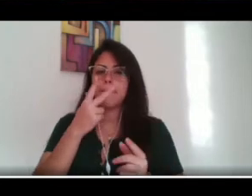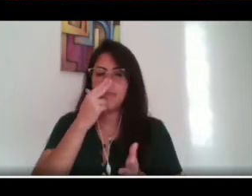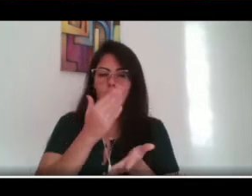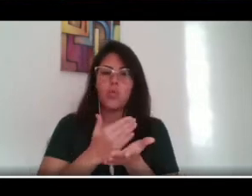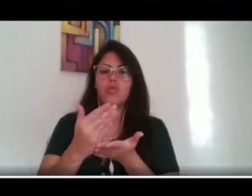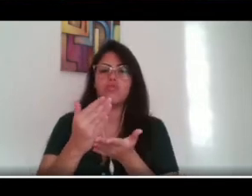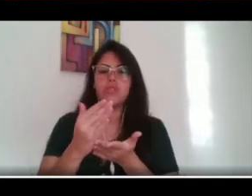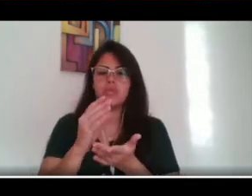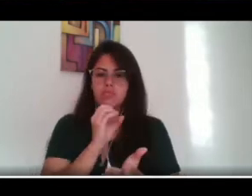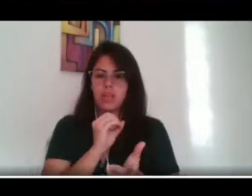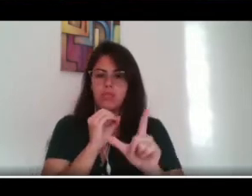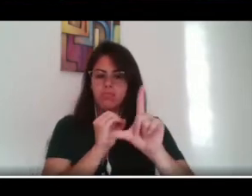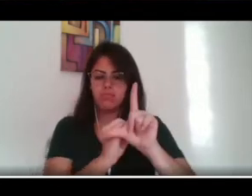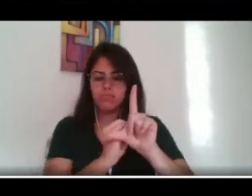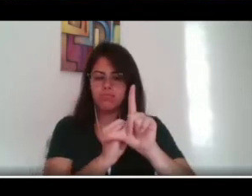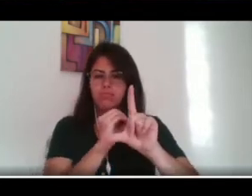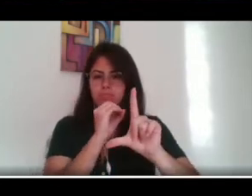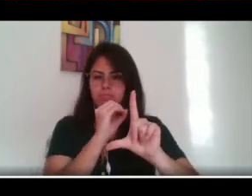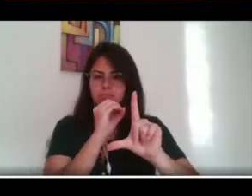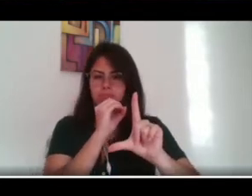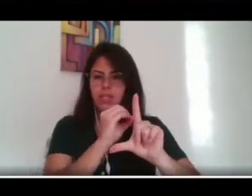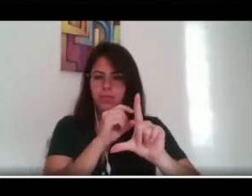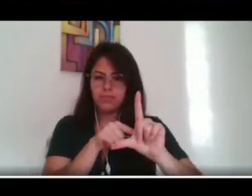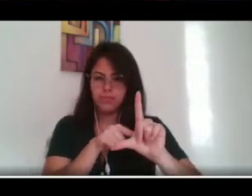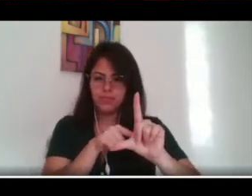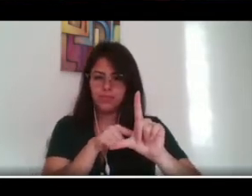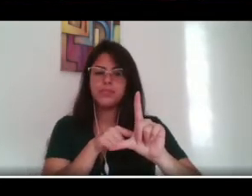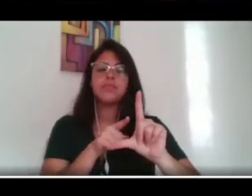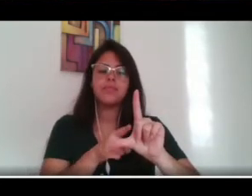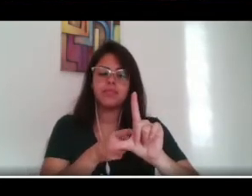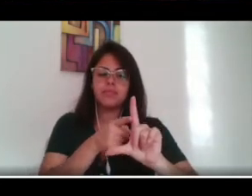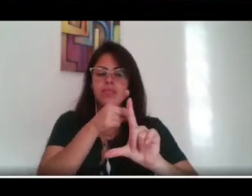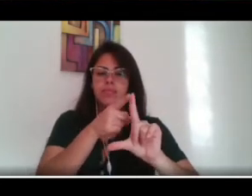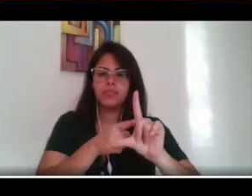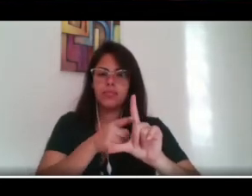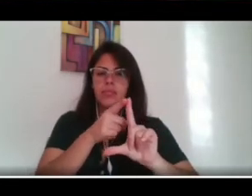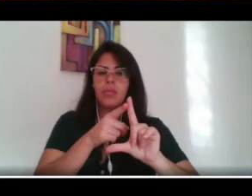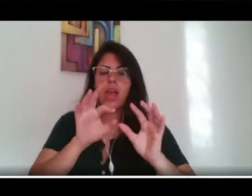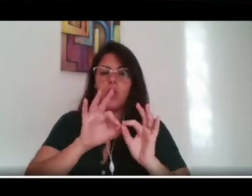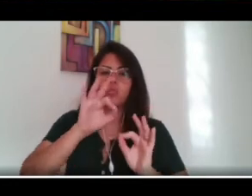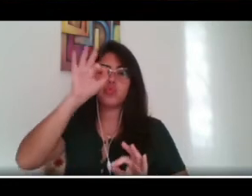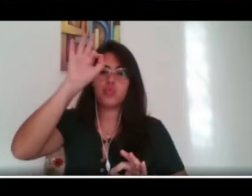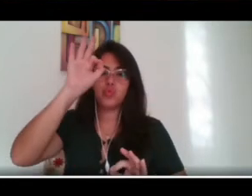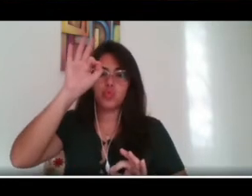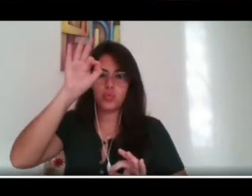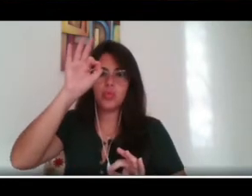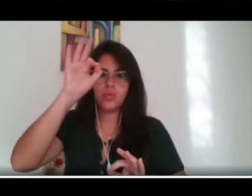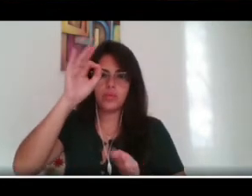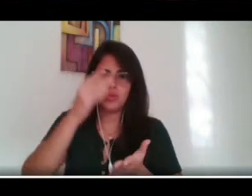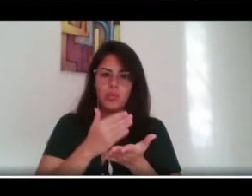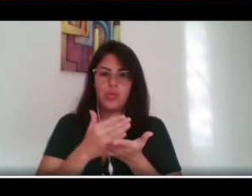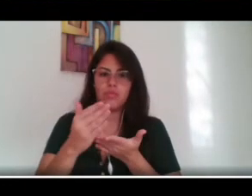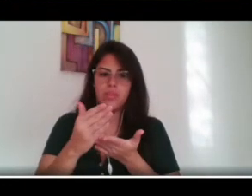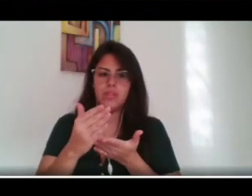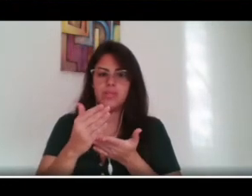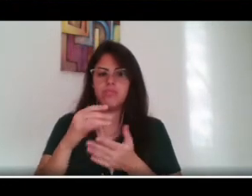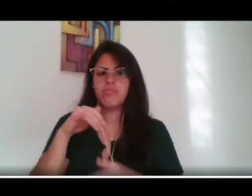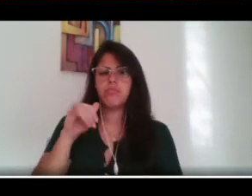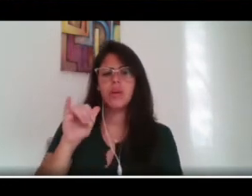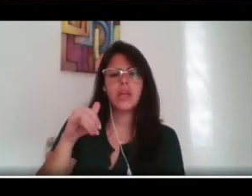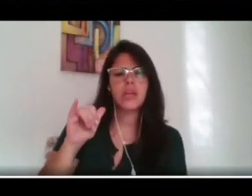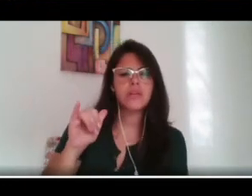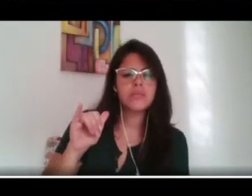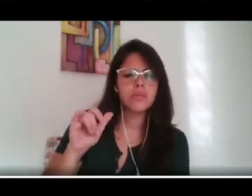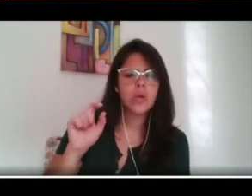do edifício. Então, eu tenho o Y0 igual a... Quanto que é? 15 metros, né?